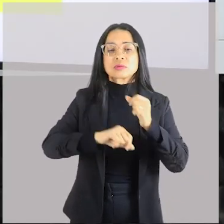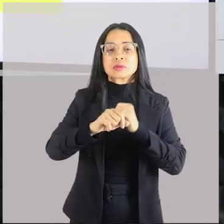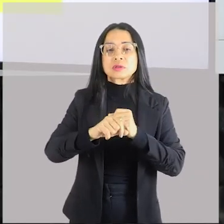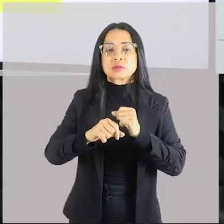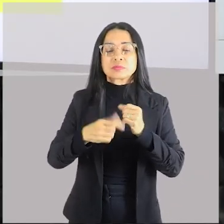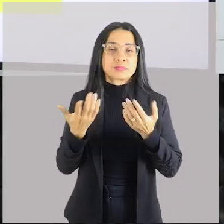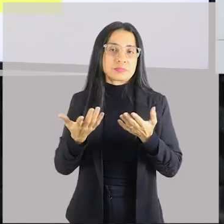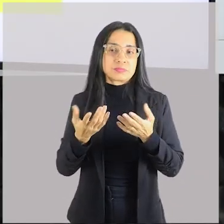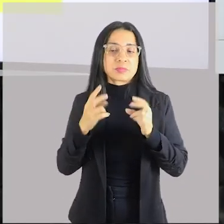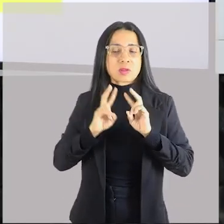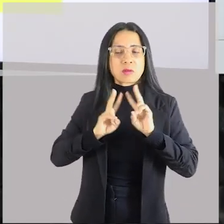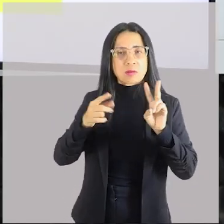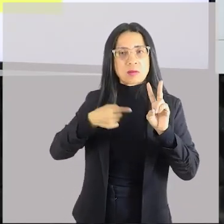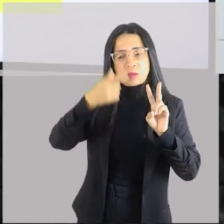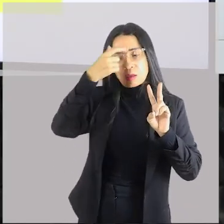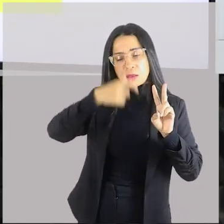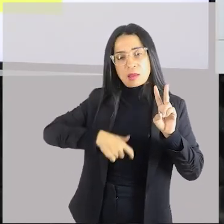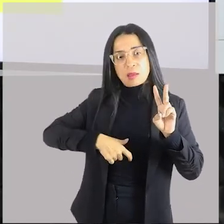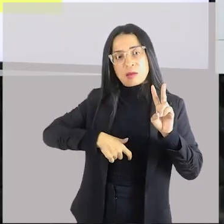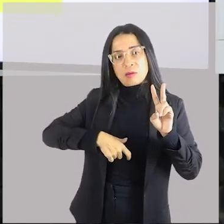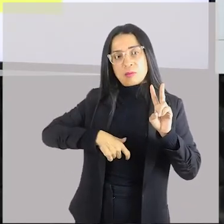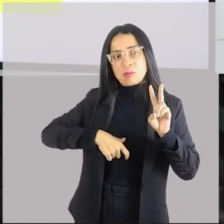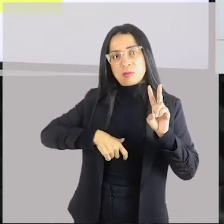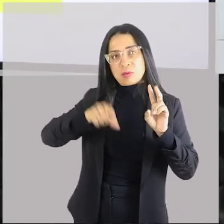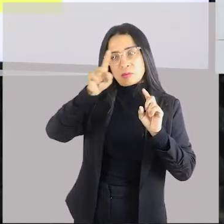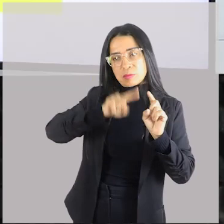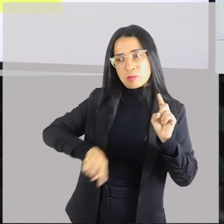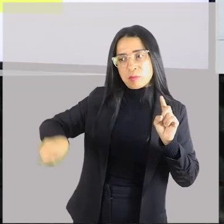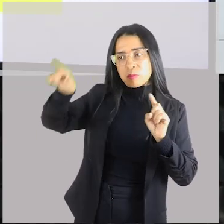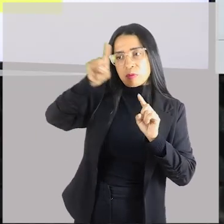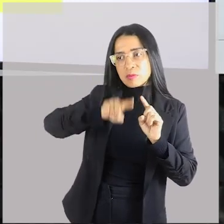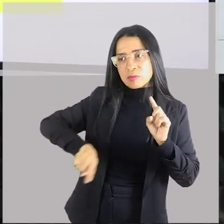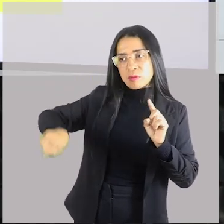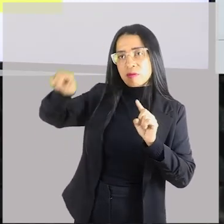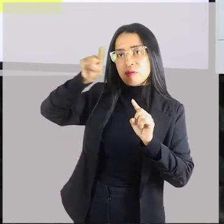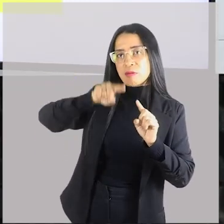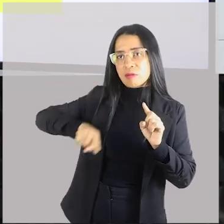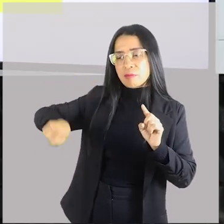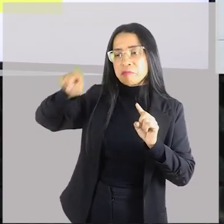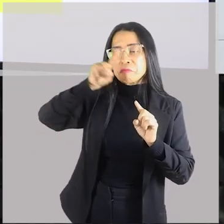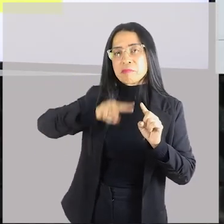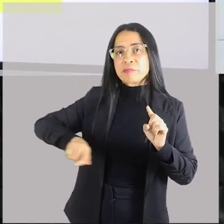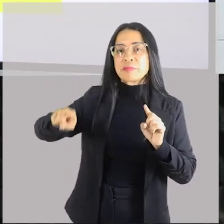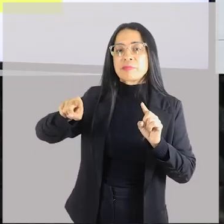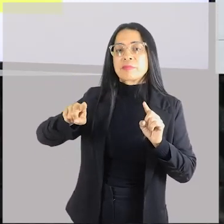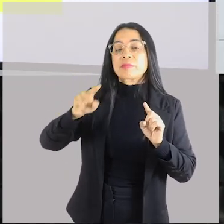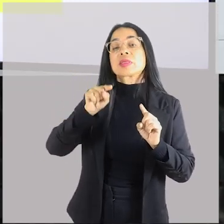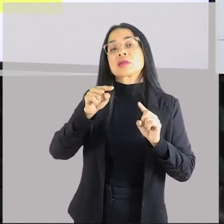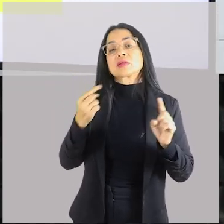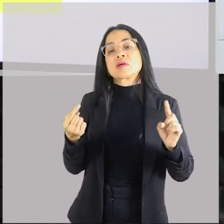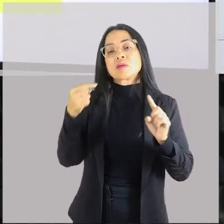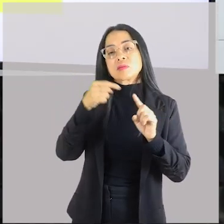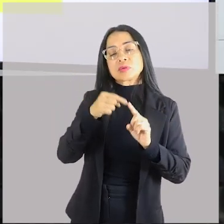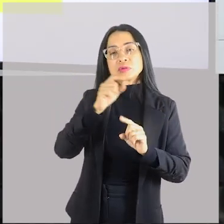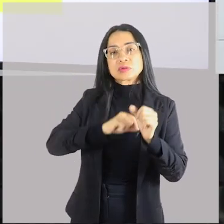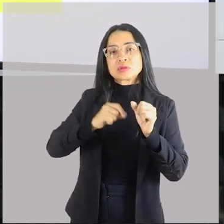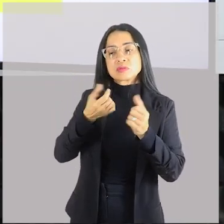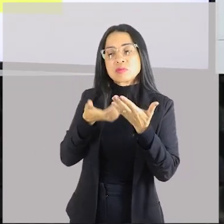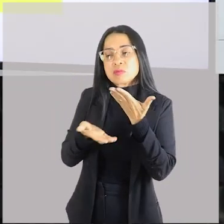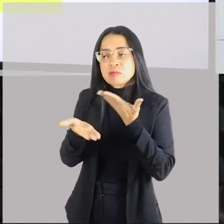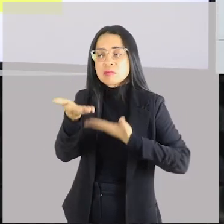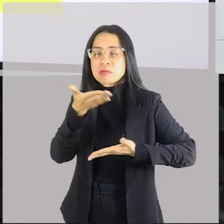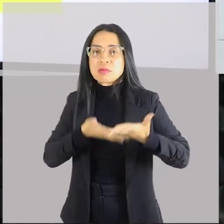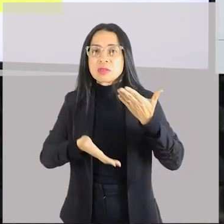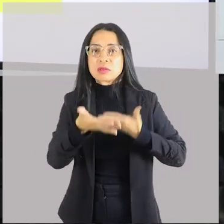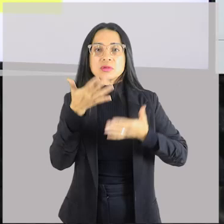se estivesse perto dessa obra ia fazer isso aqui ó natural eu ia mexer na roda para que ela girasse né talvez esse seja o objetivo interagir com a obra